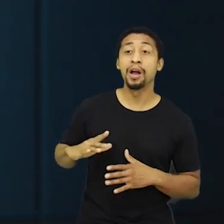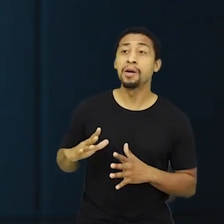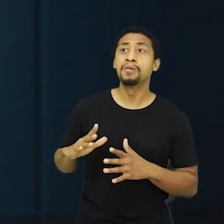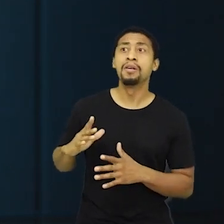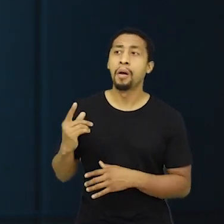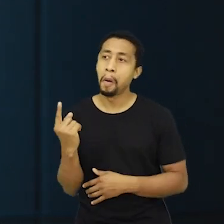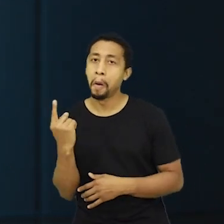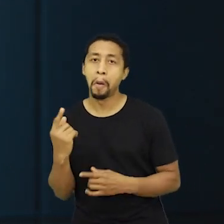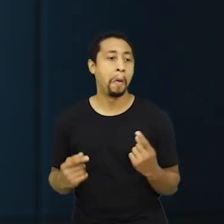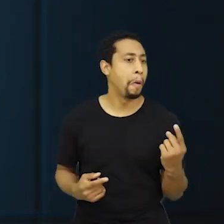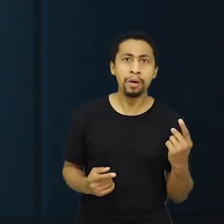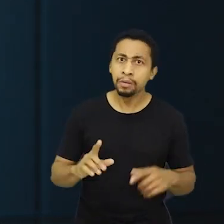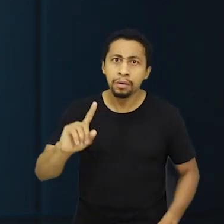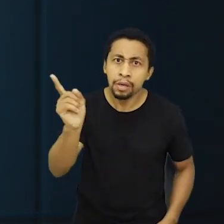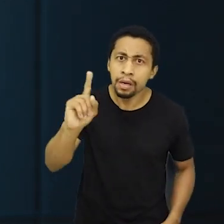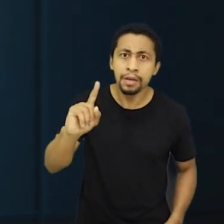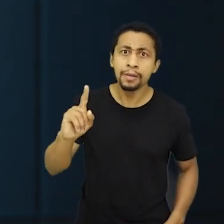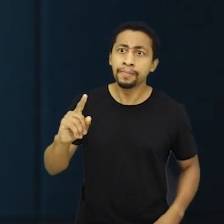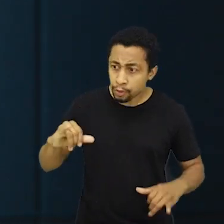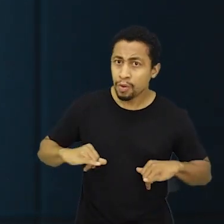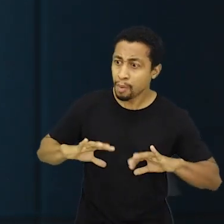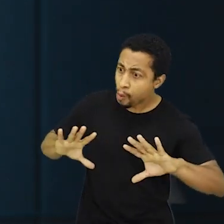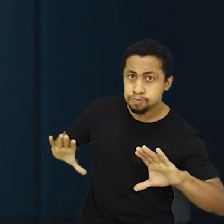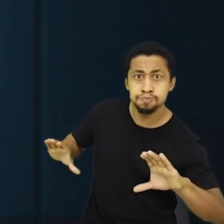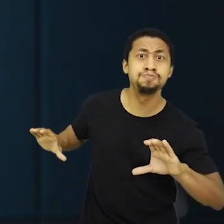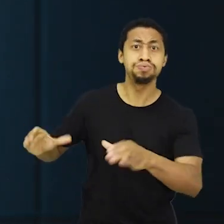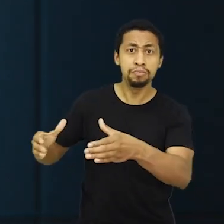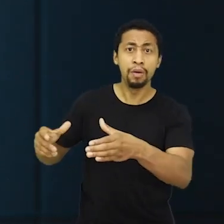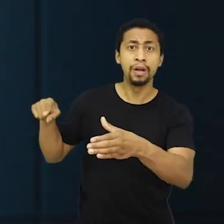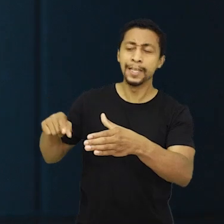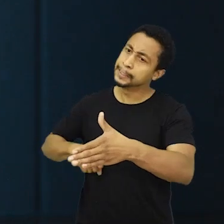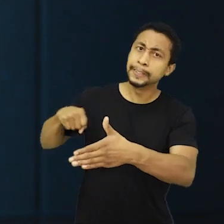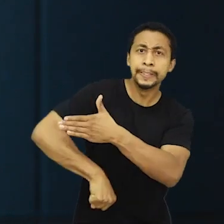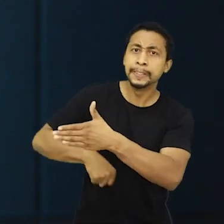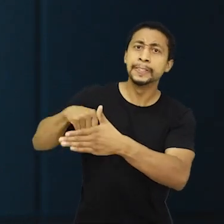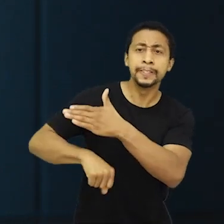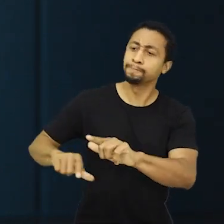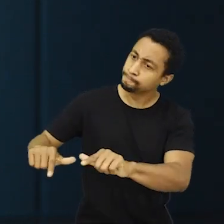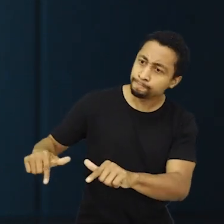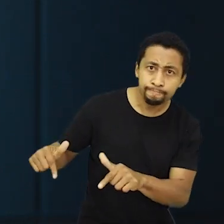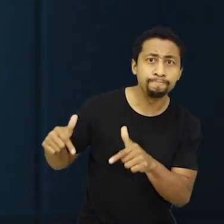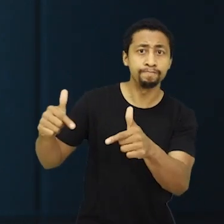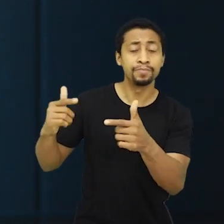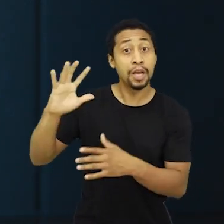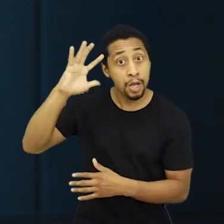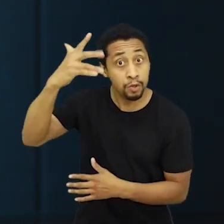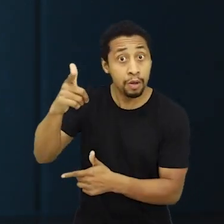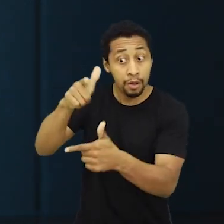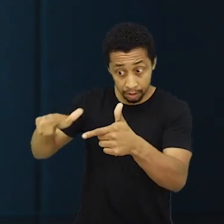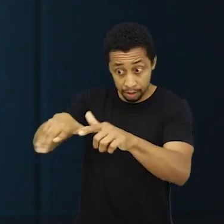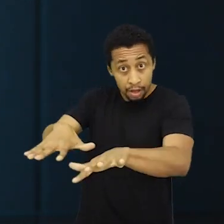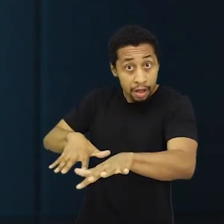luta coletiva é a resposta necessária para enfrentar determinados problemas e desafios nesses